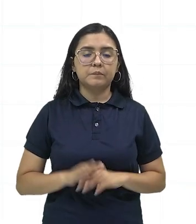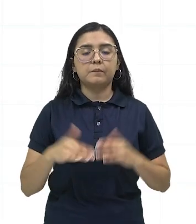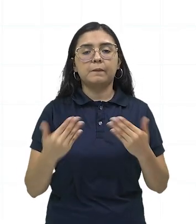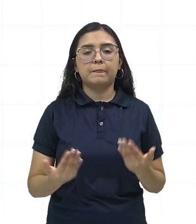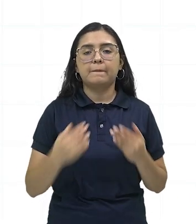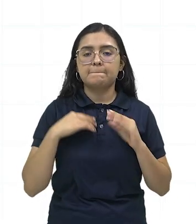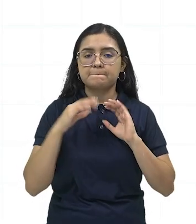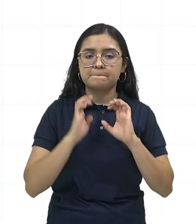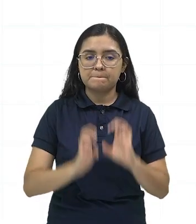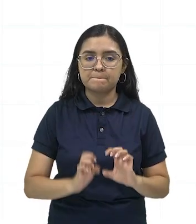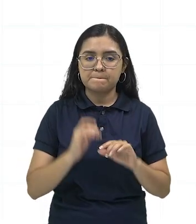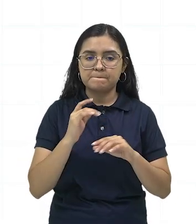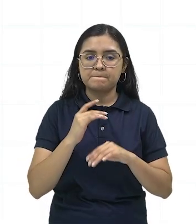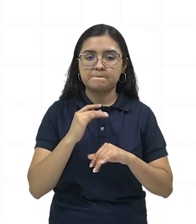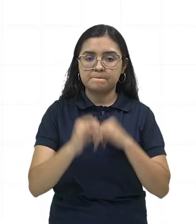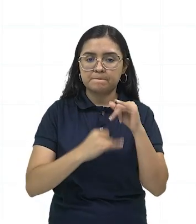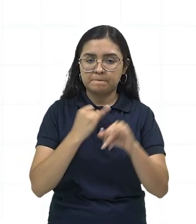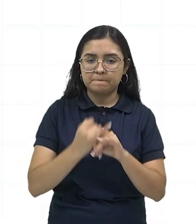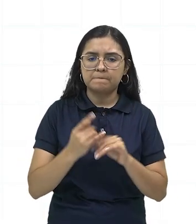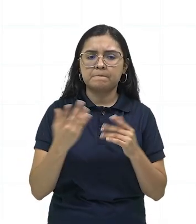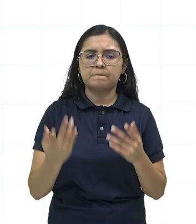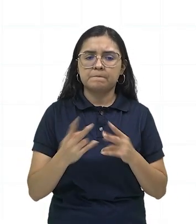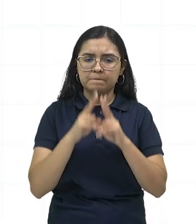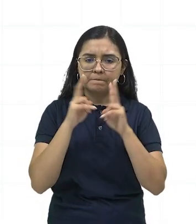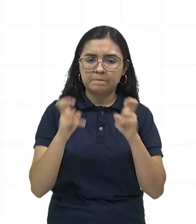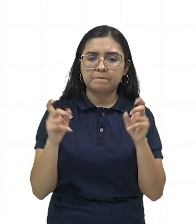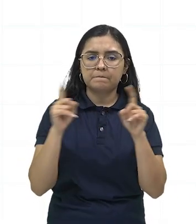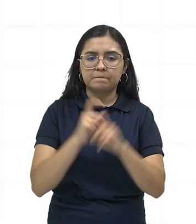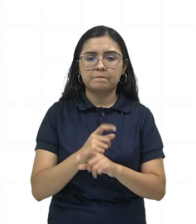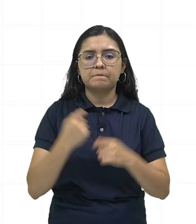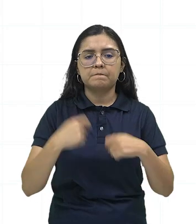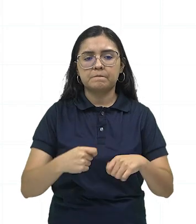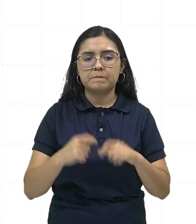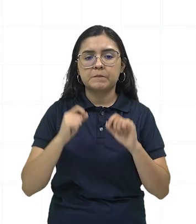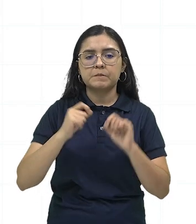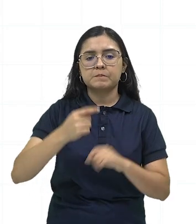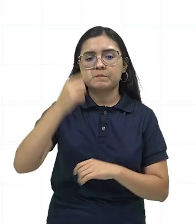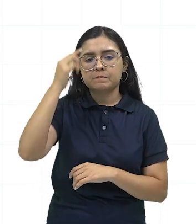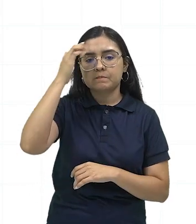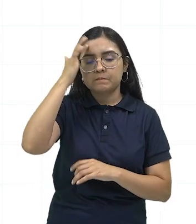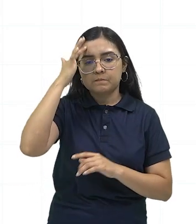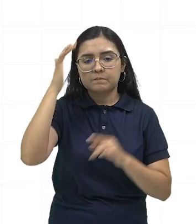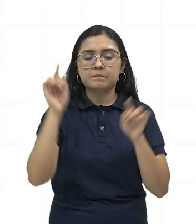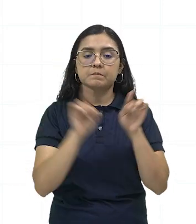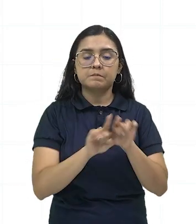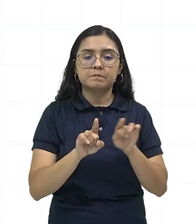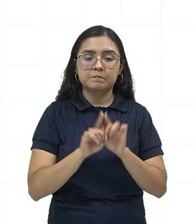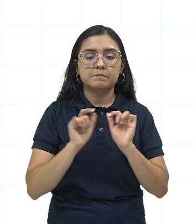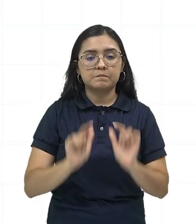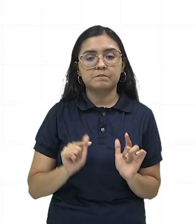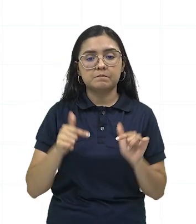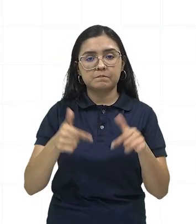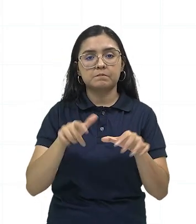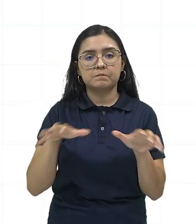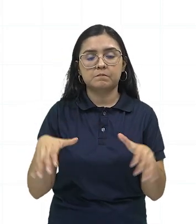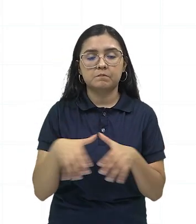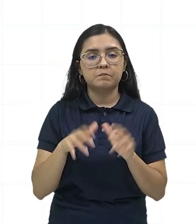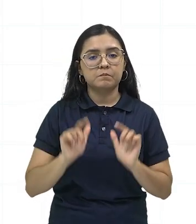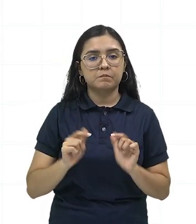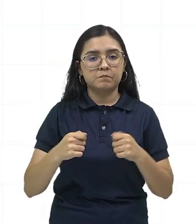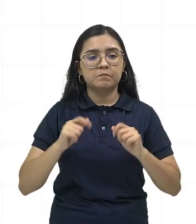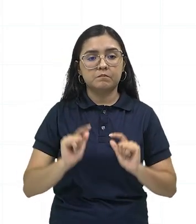a ética digital é uma questão complexa que exige uma reflexão cuidadosa e ação